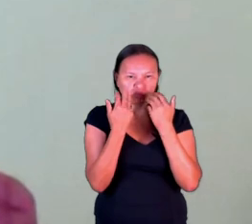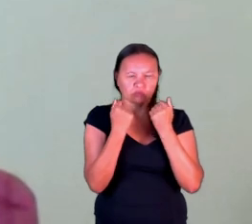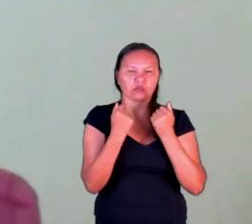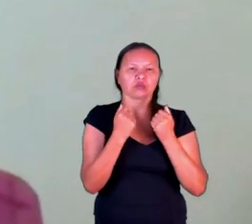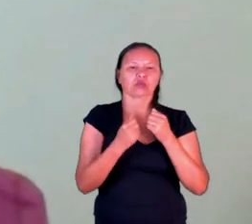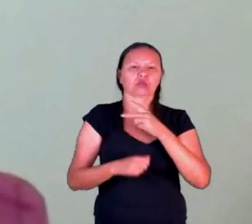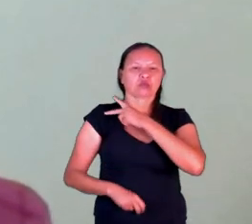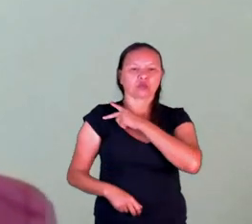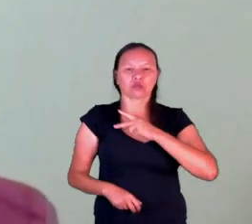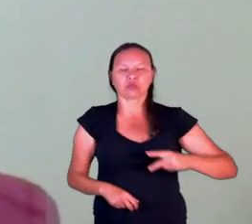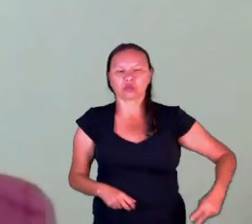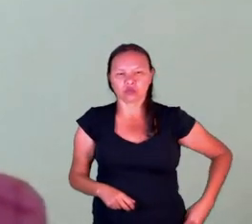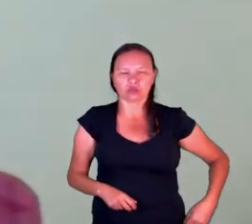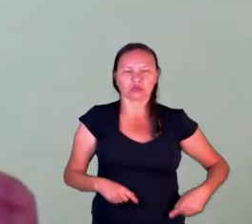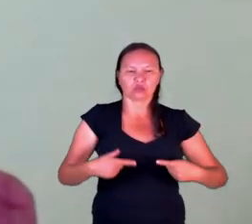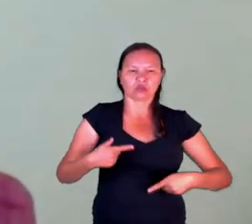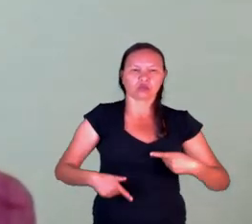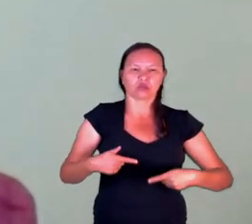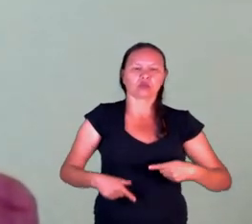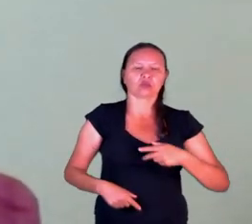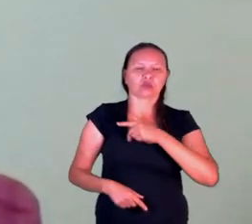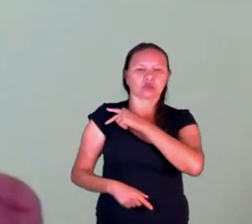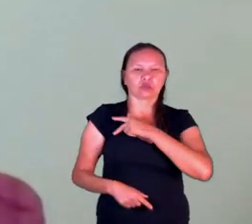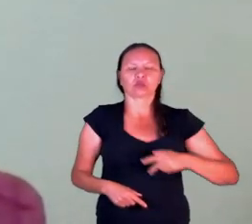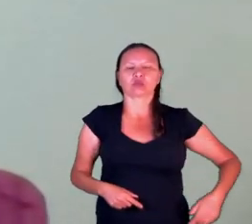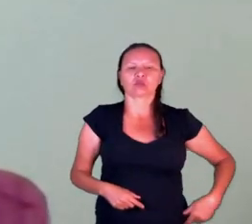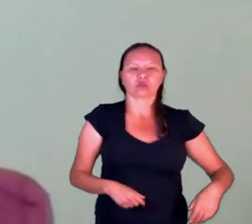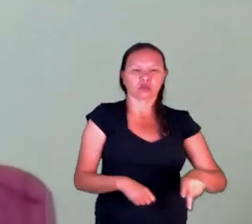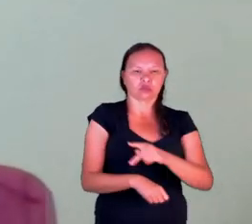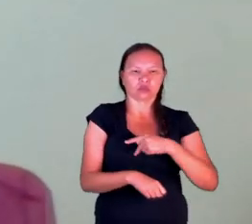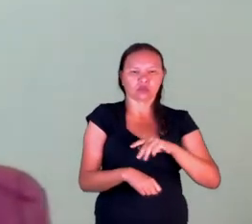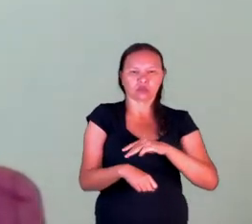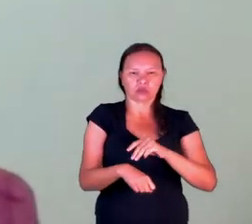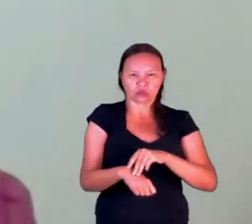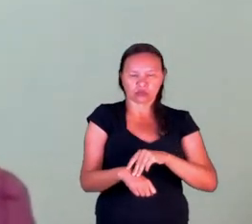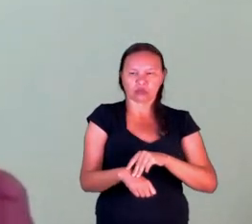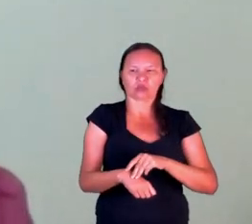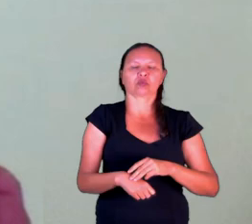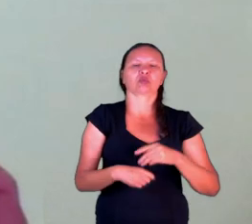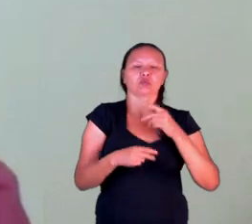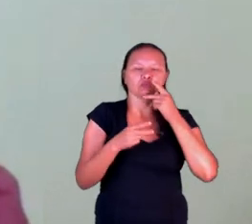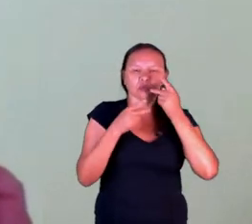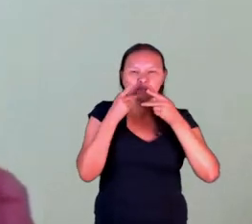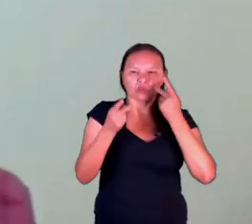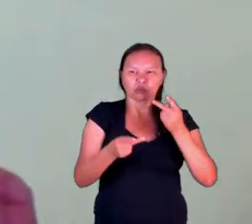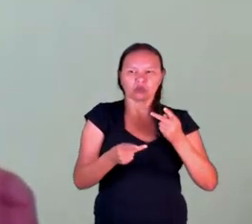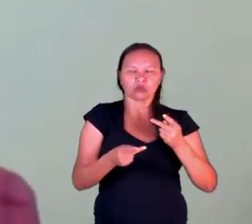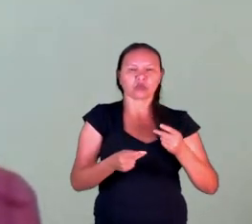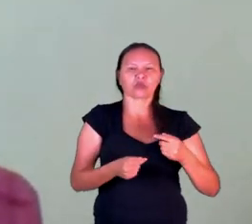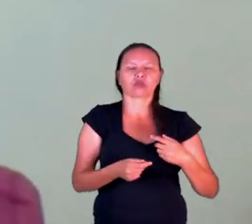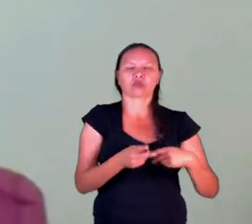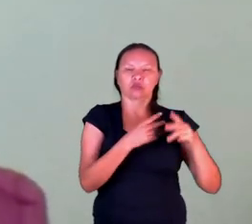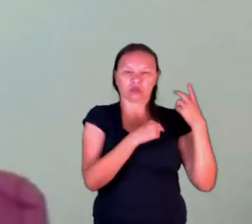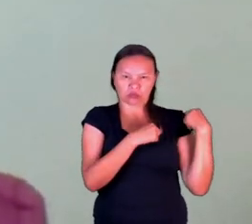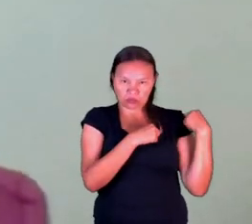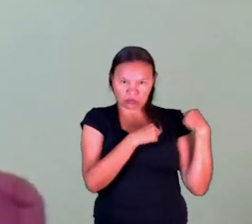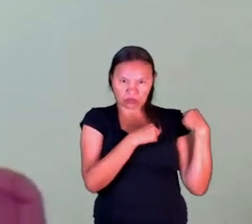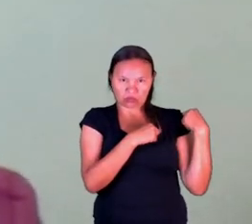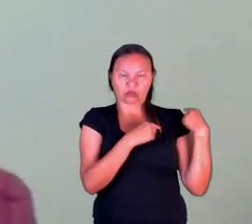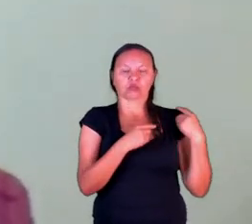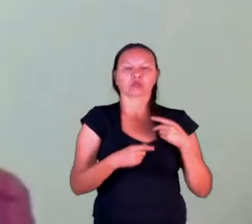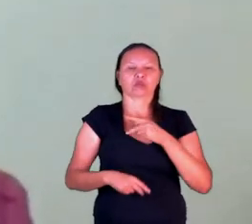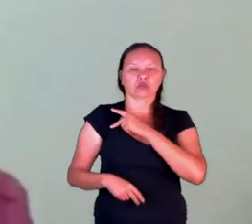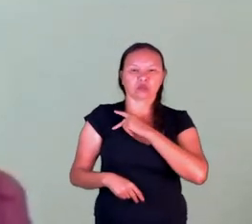pública do governo do estado e da prefeitura da capital fizemos recomendações no sentido de que aquela aquela